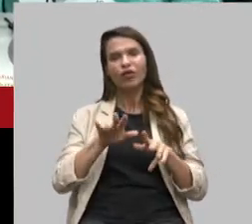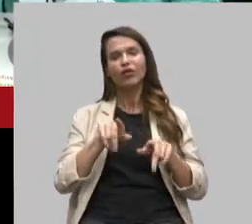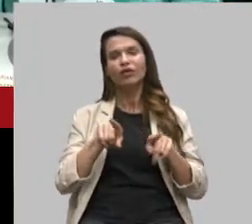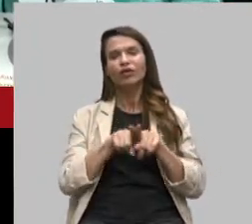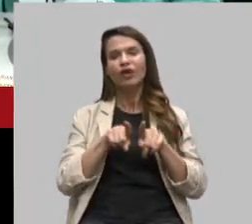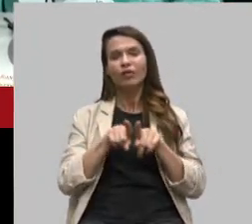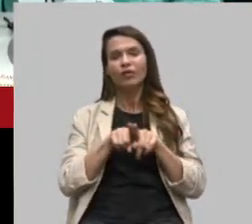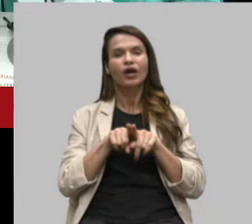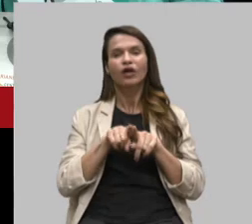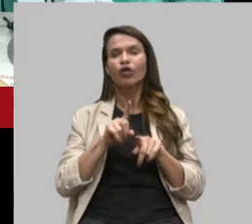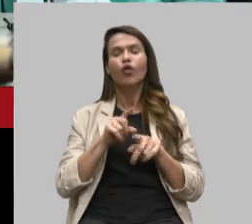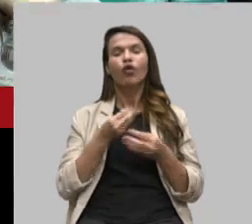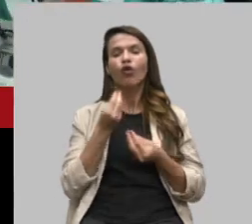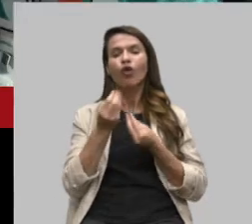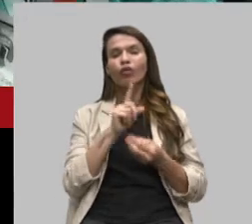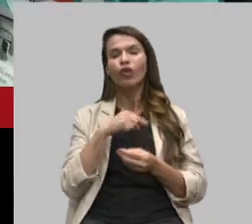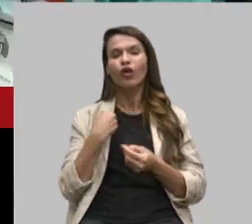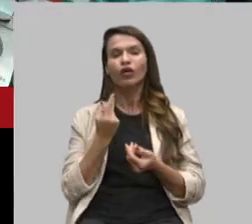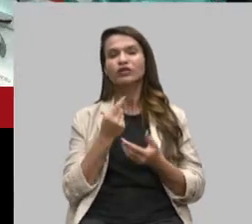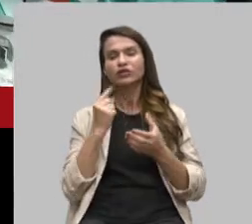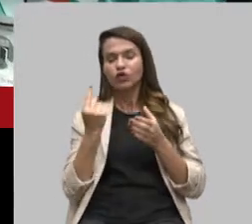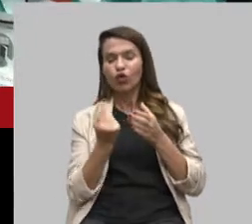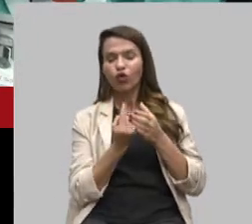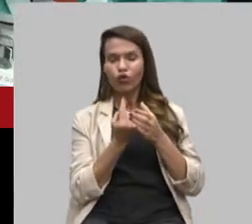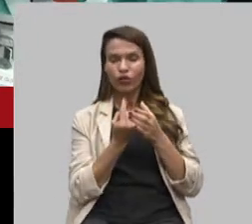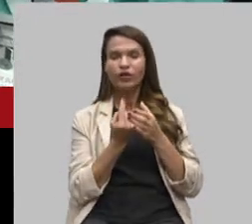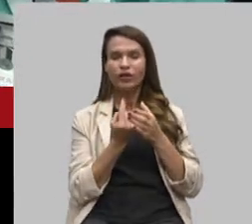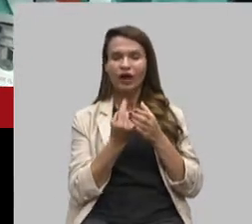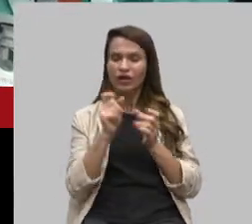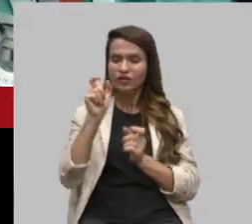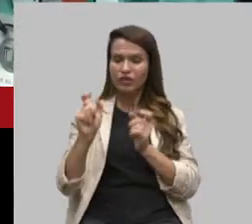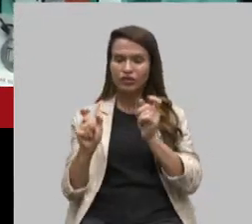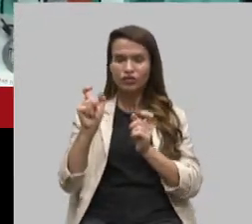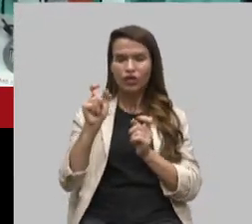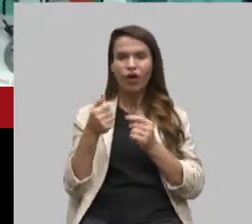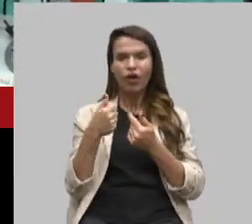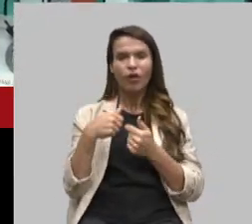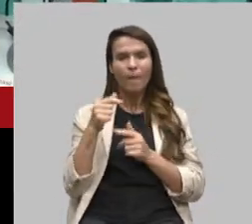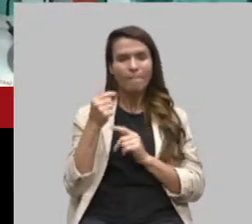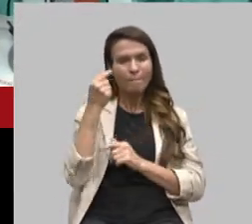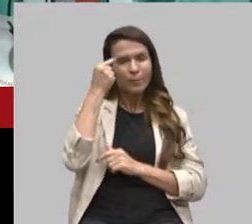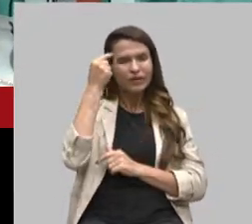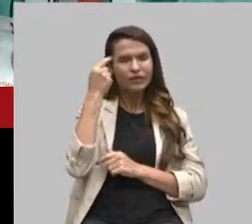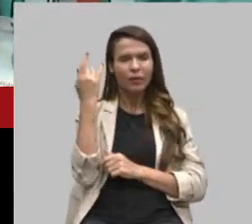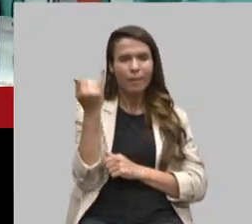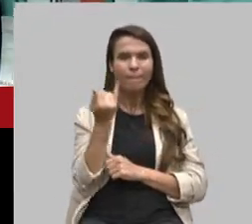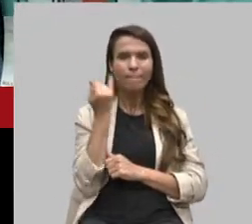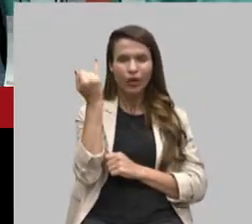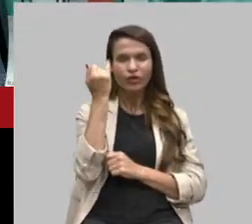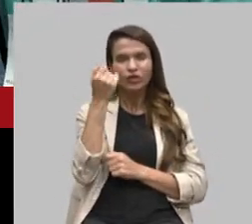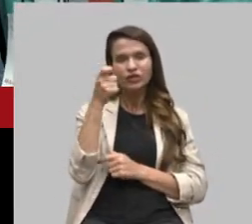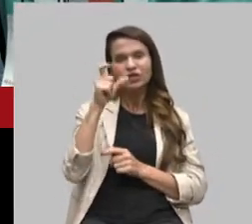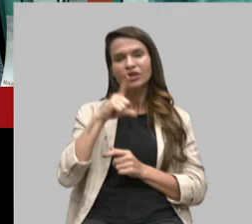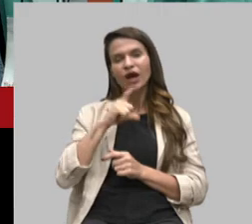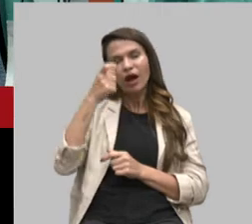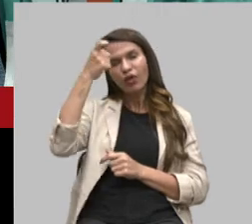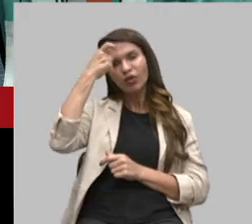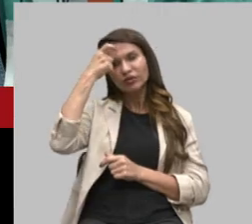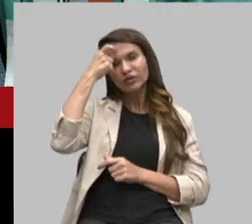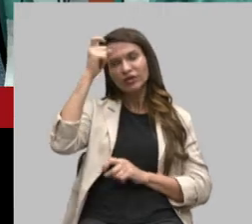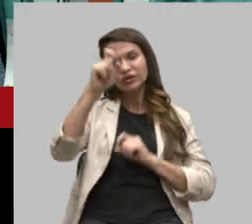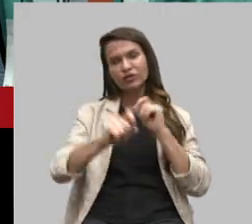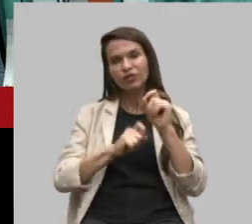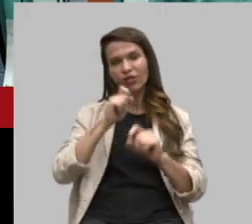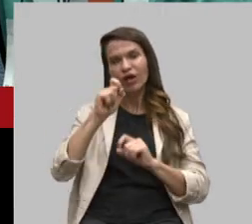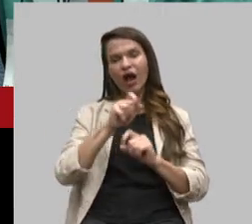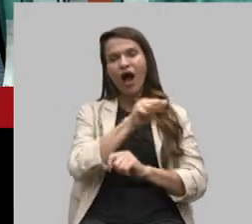devemos e incluir as minorias e eu acho muito importante nós temos a consciência que eh alunos